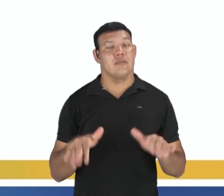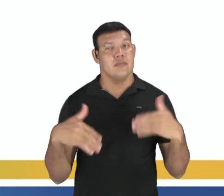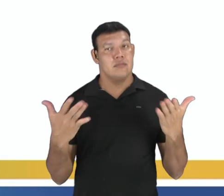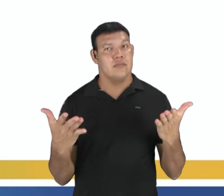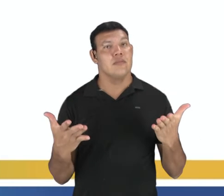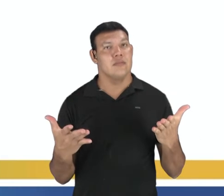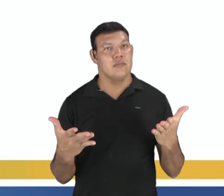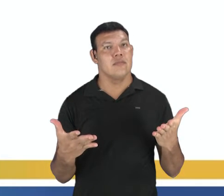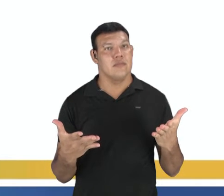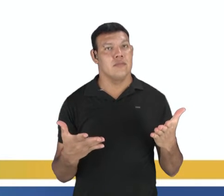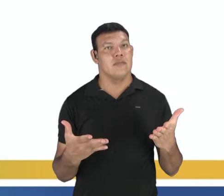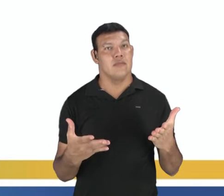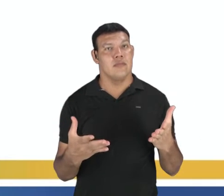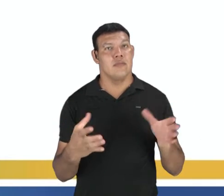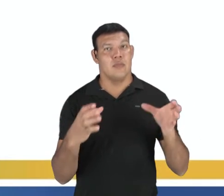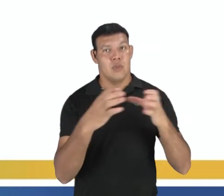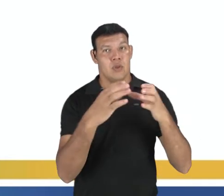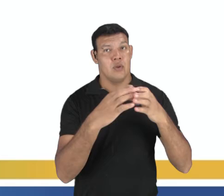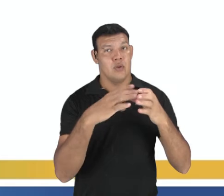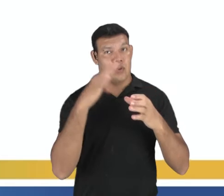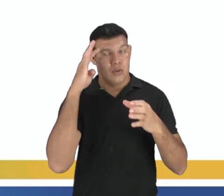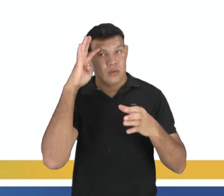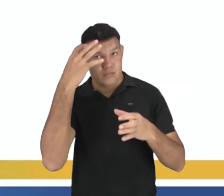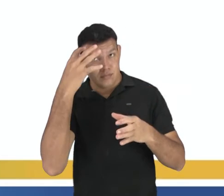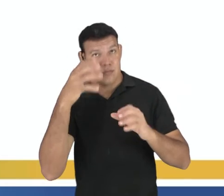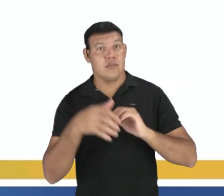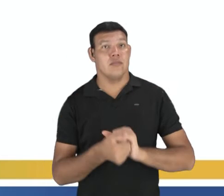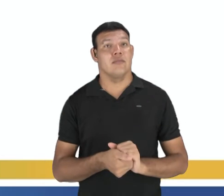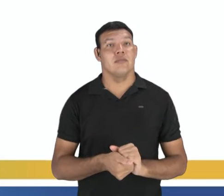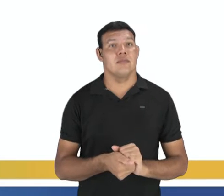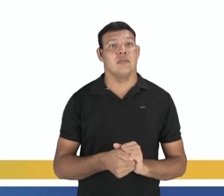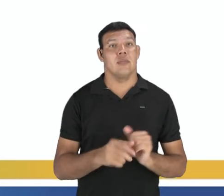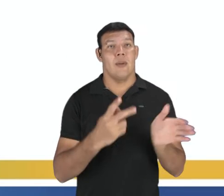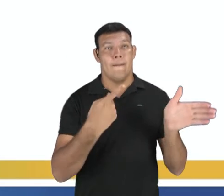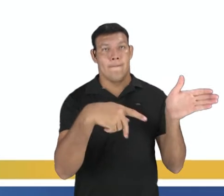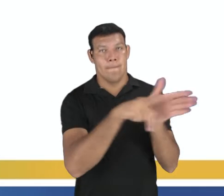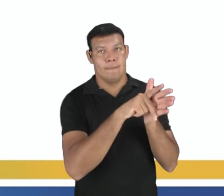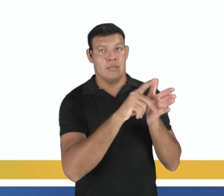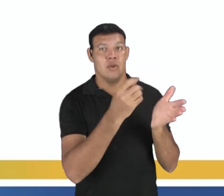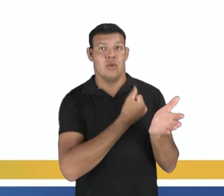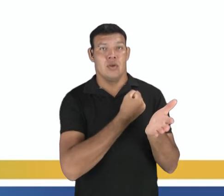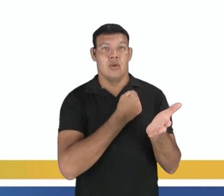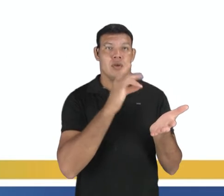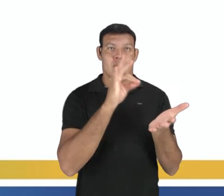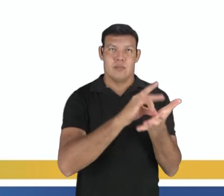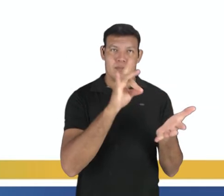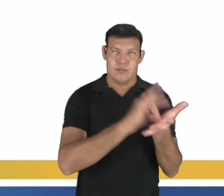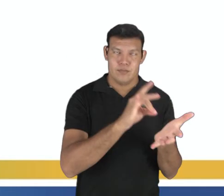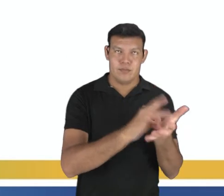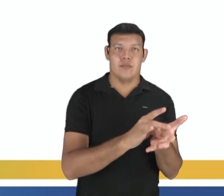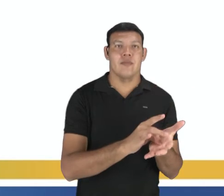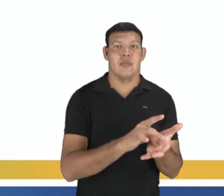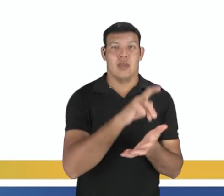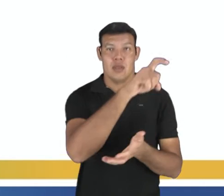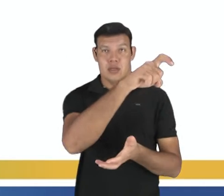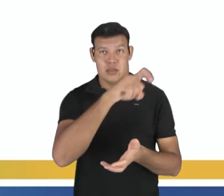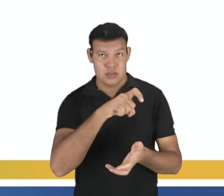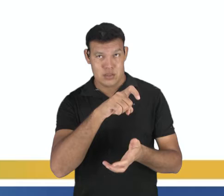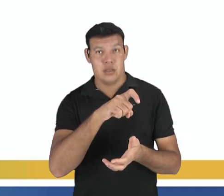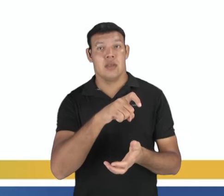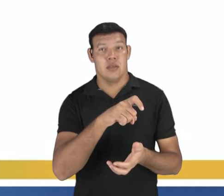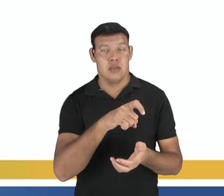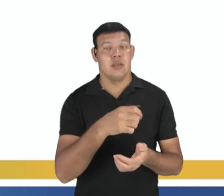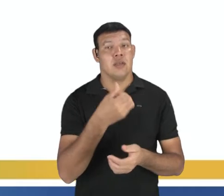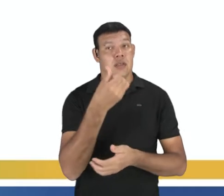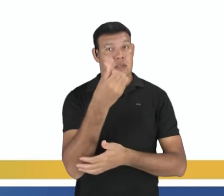nesse caso, o nosso conjunto de solução ele vai pertencer aos reais, então todo o x aí, a partir